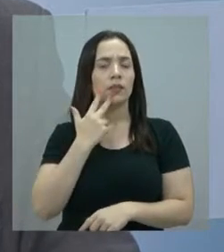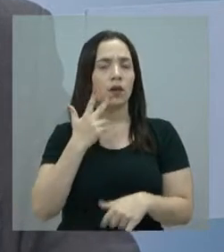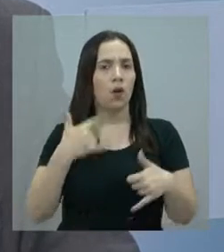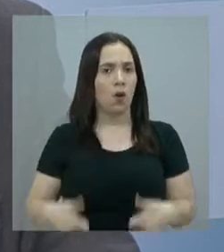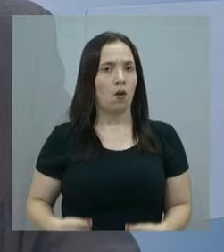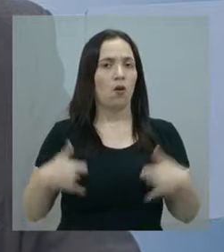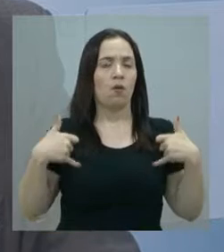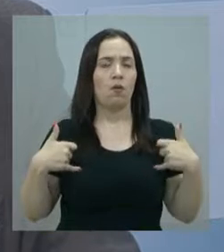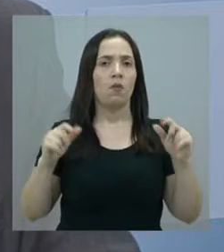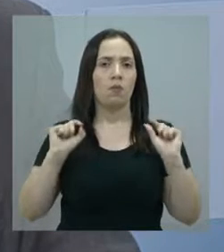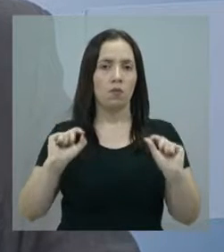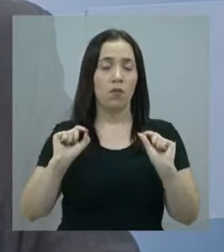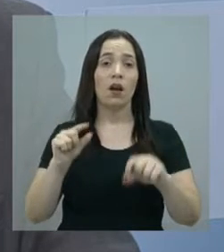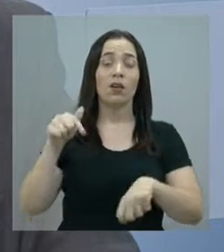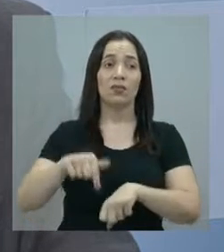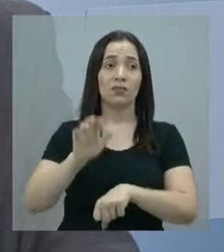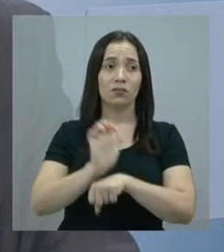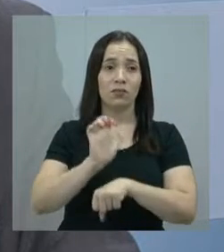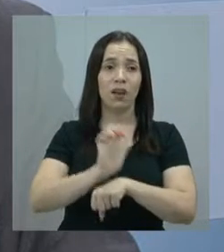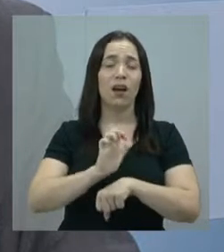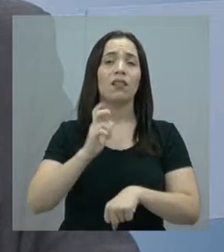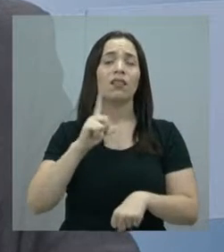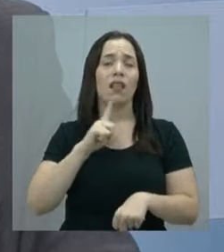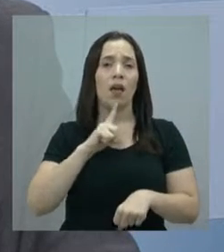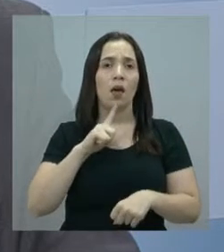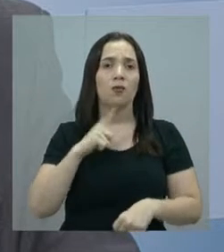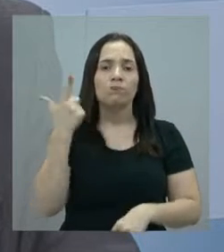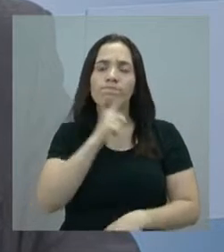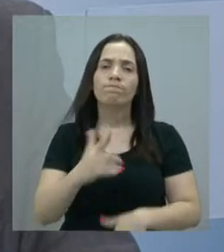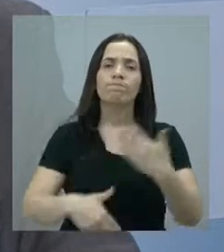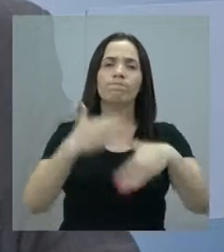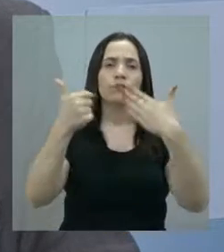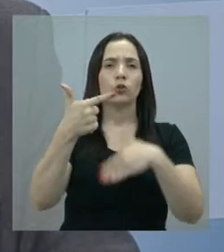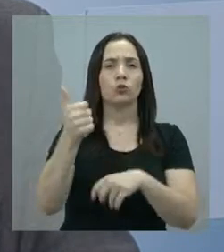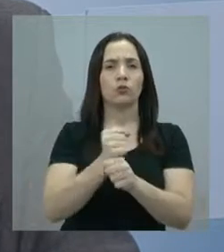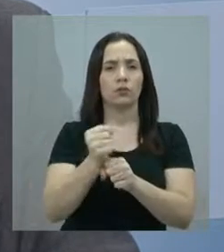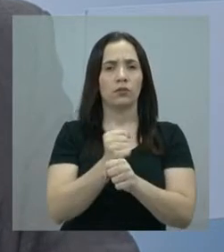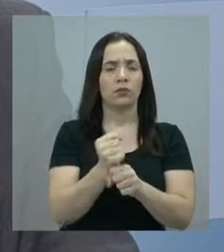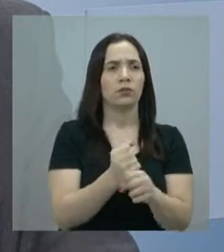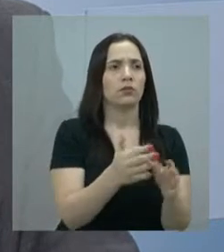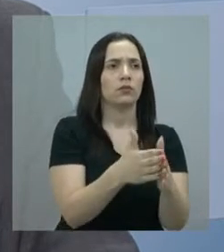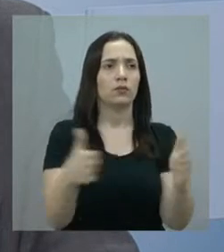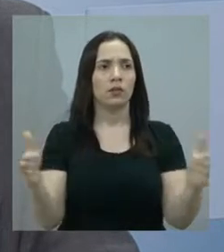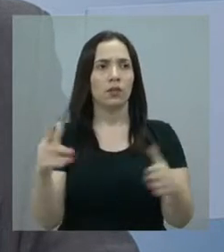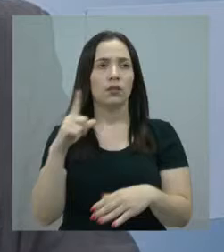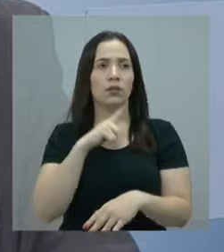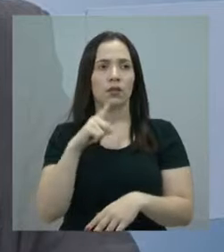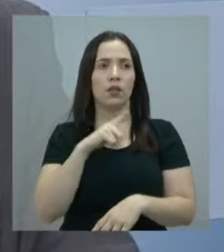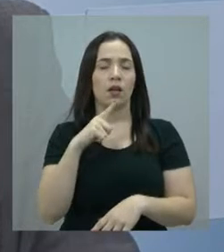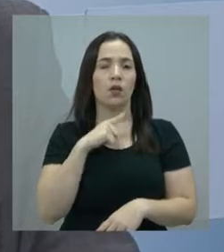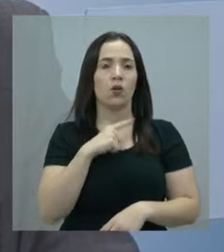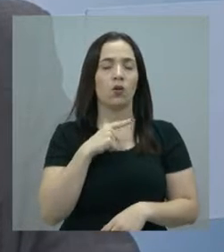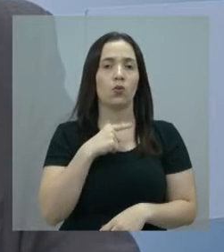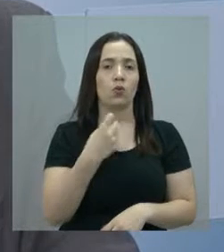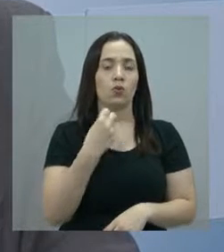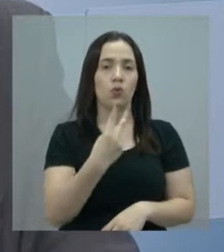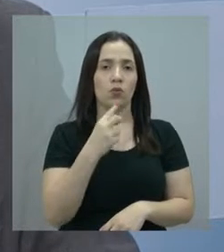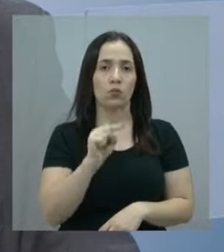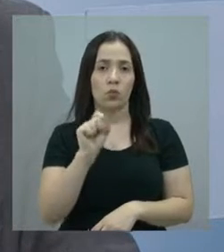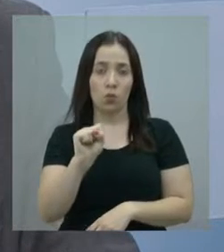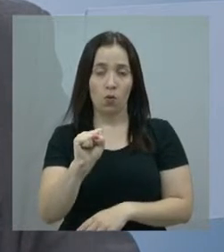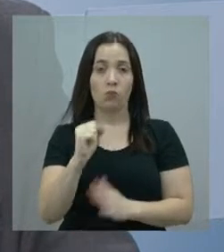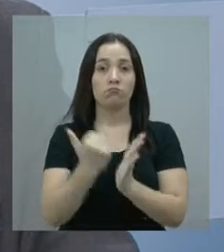dizer que é o estado que mais cresceu nesses 12 anos. A gente saiu de uma pontuação de 2,8